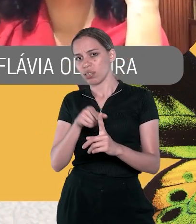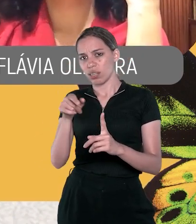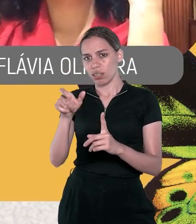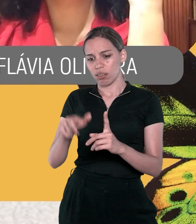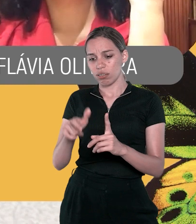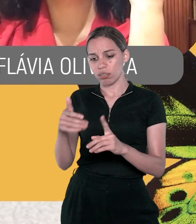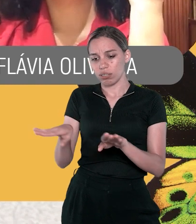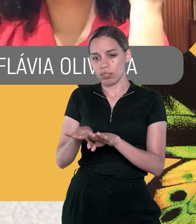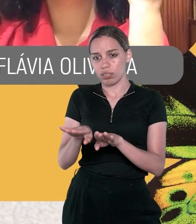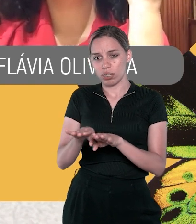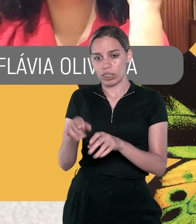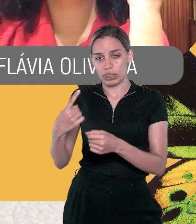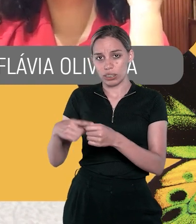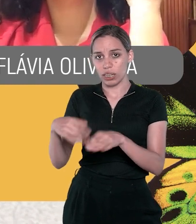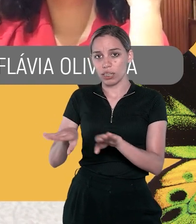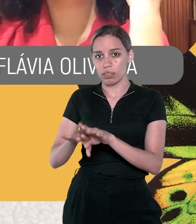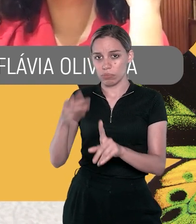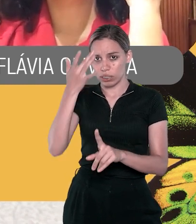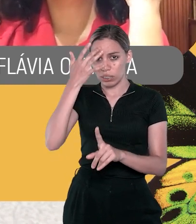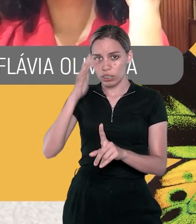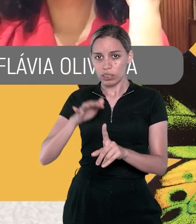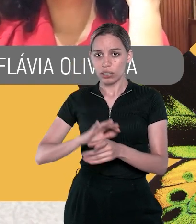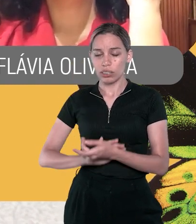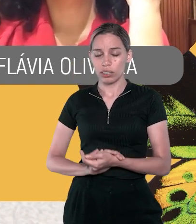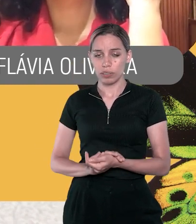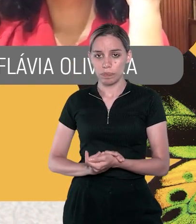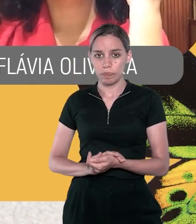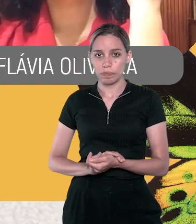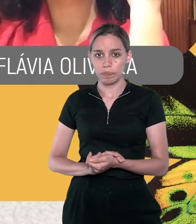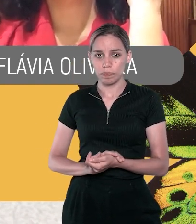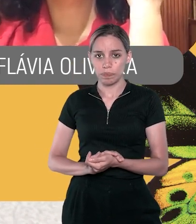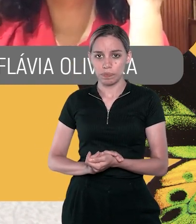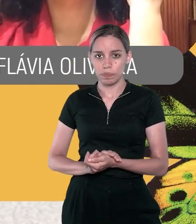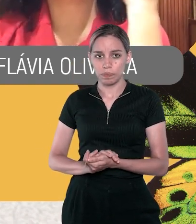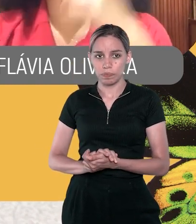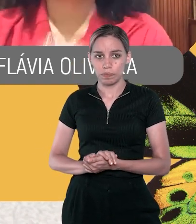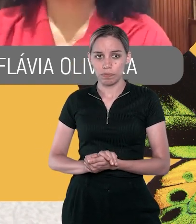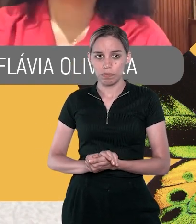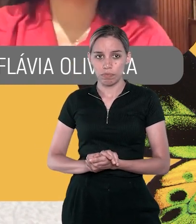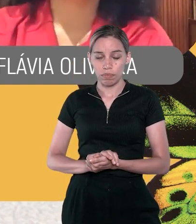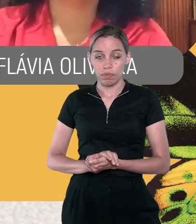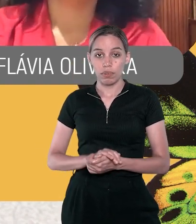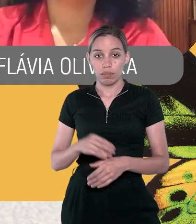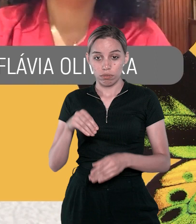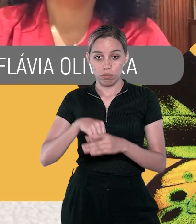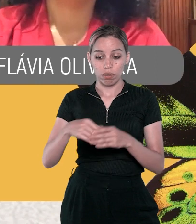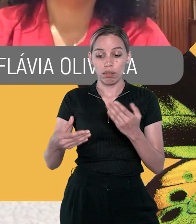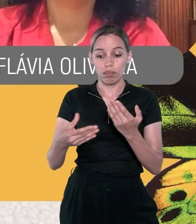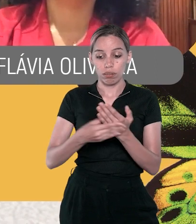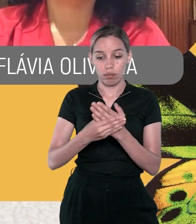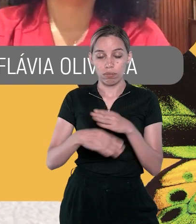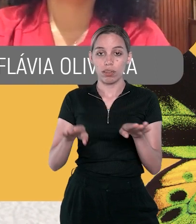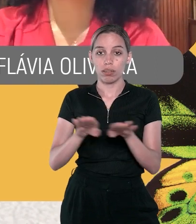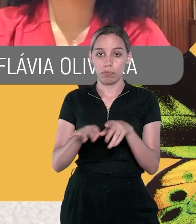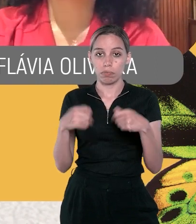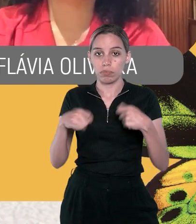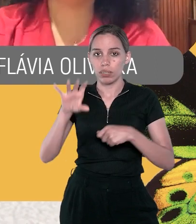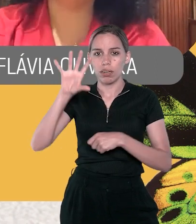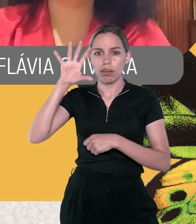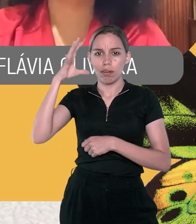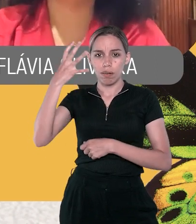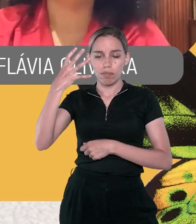segmentadas, né? E essa é uma das questões fundamentais que a gente vai ter que também resolver,